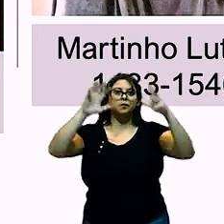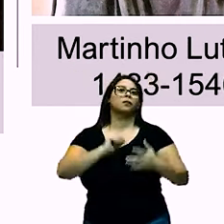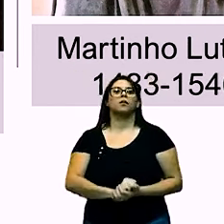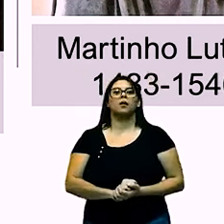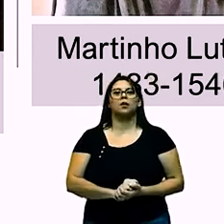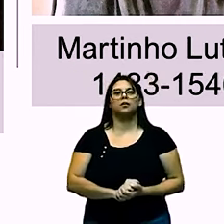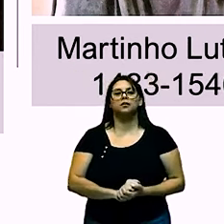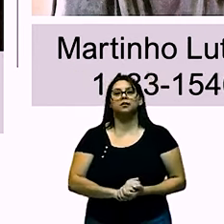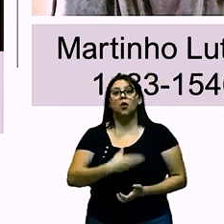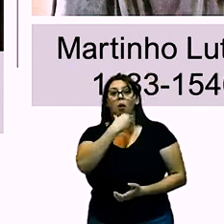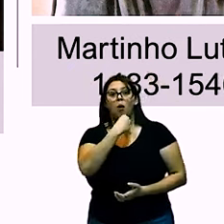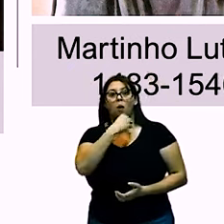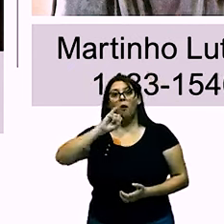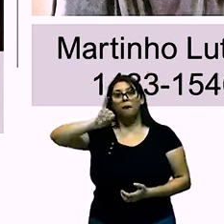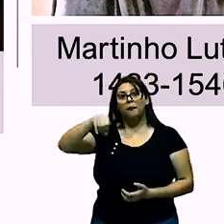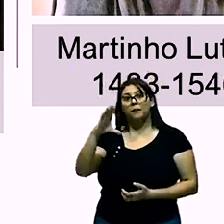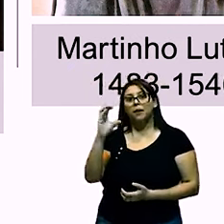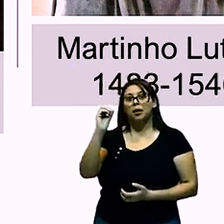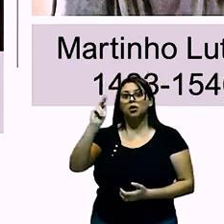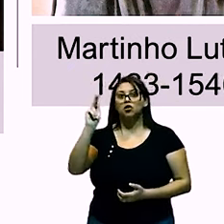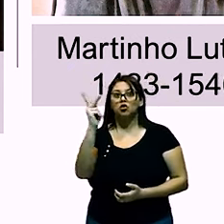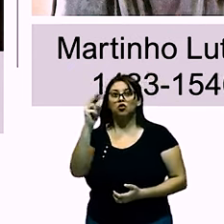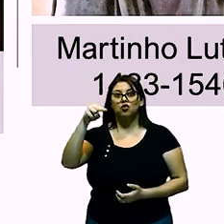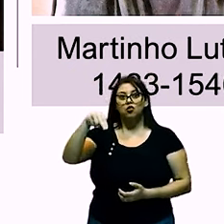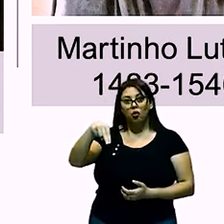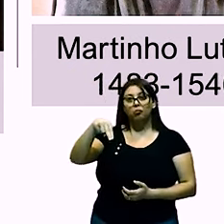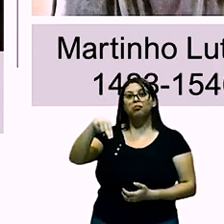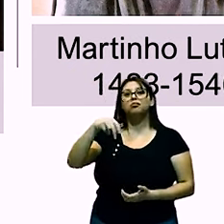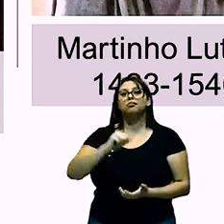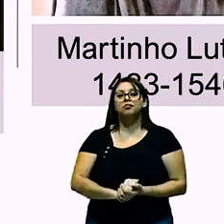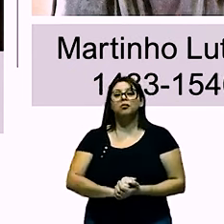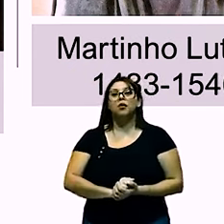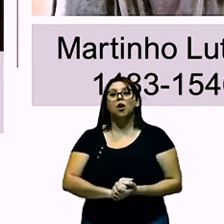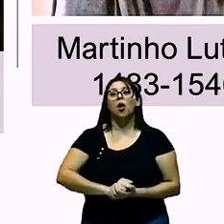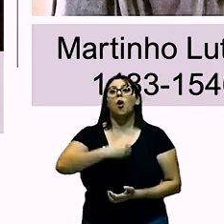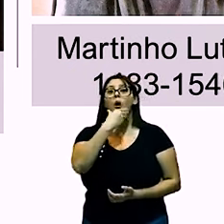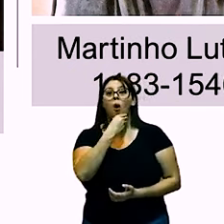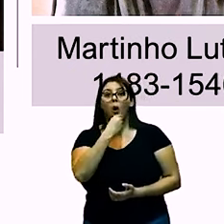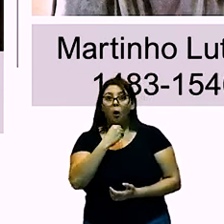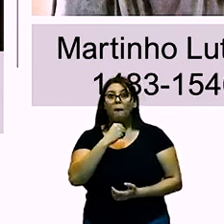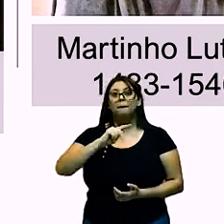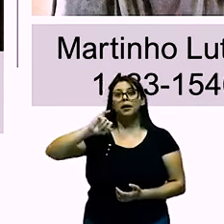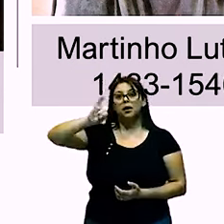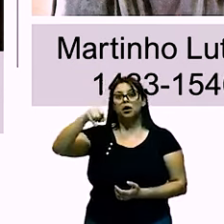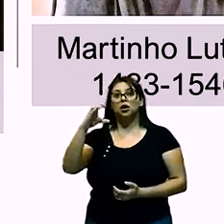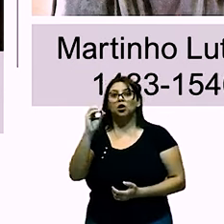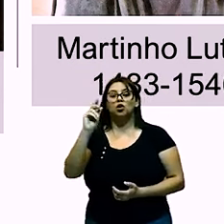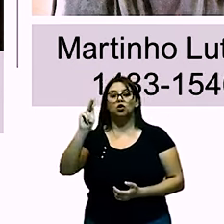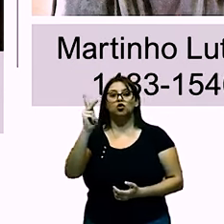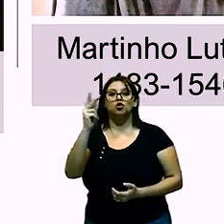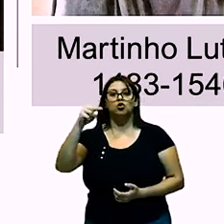a centralidade e a autoridade das escrituras contra o poder do Papa. O John Hus também, que era um homem que pregava